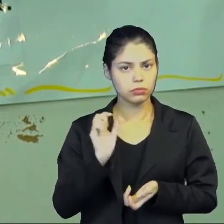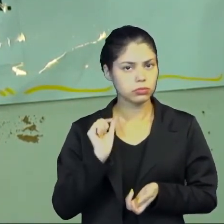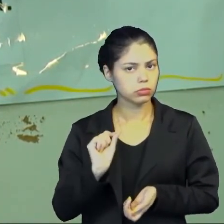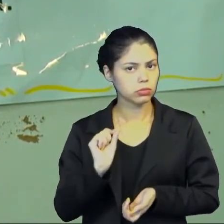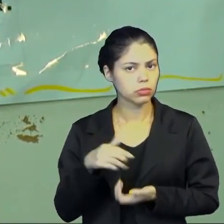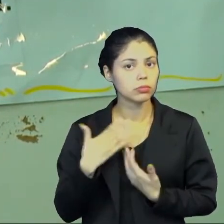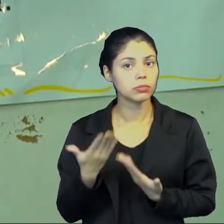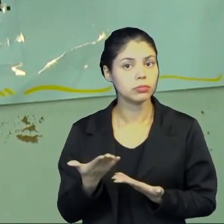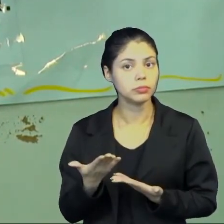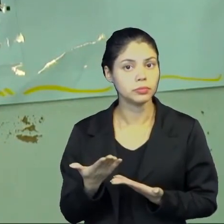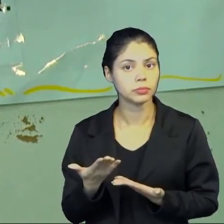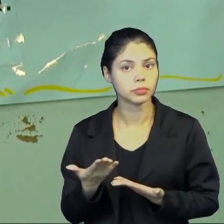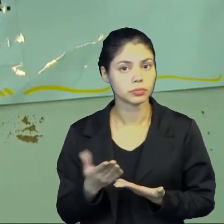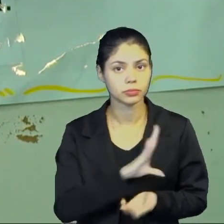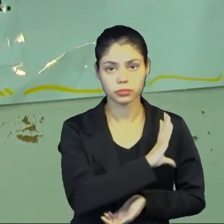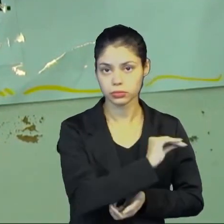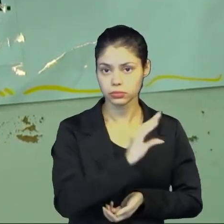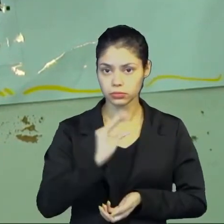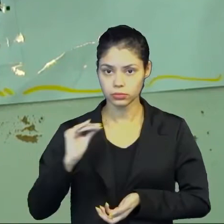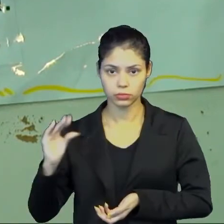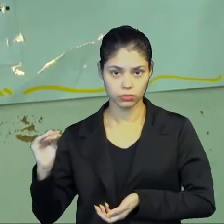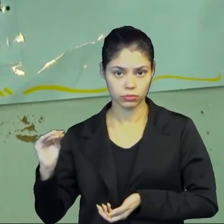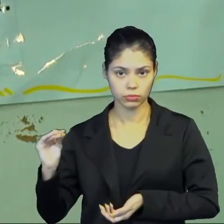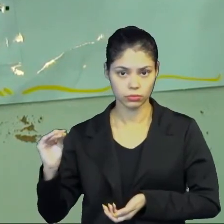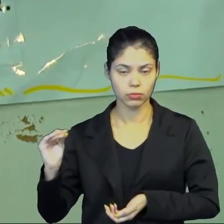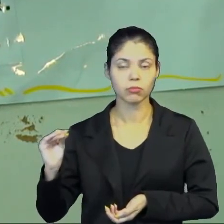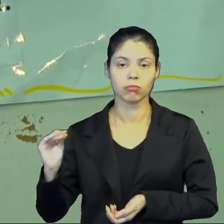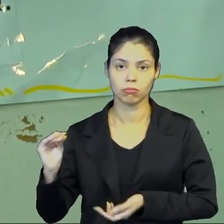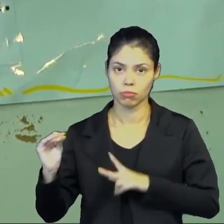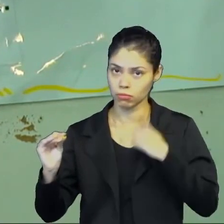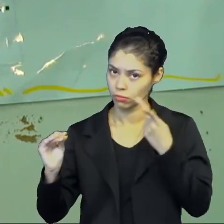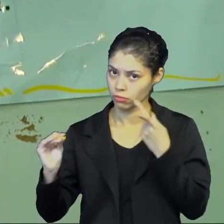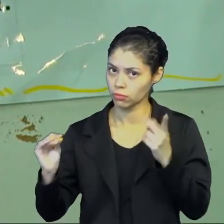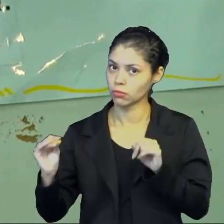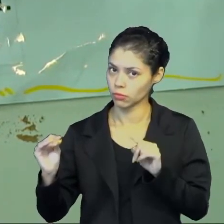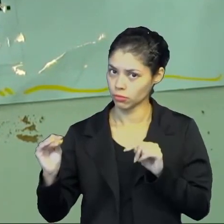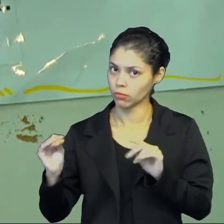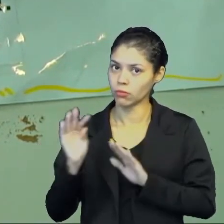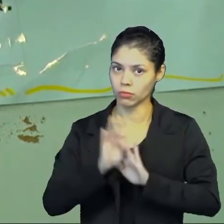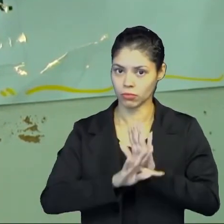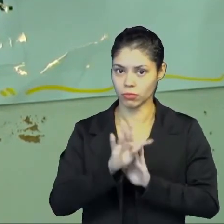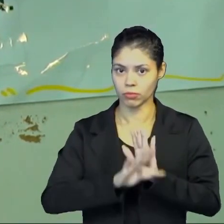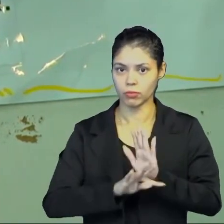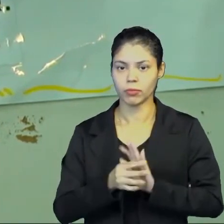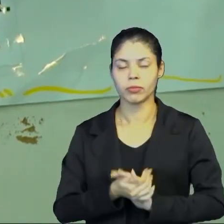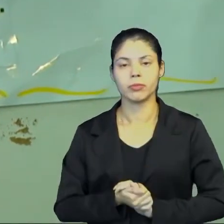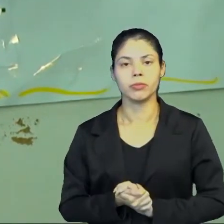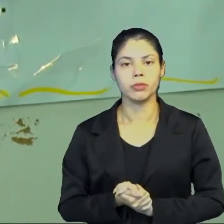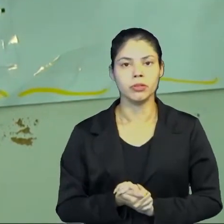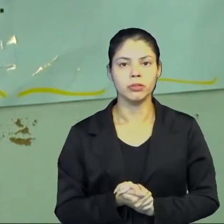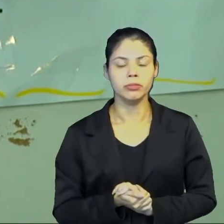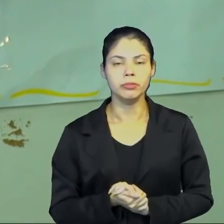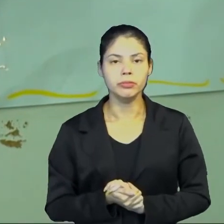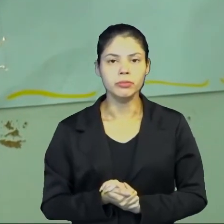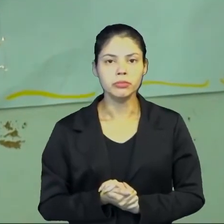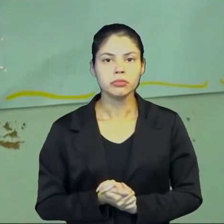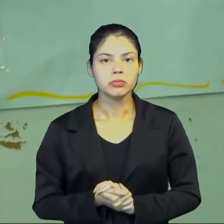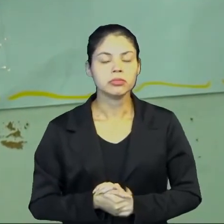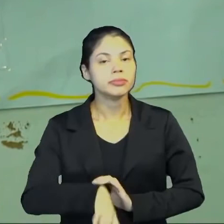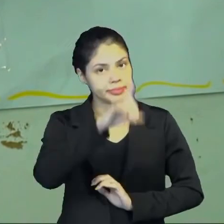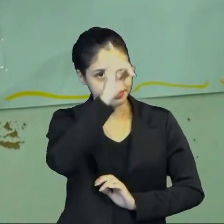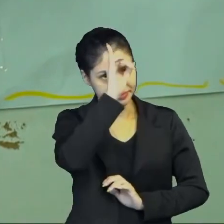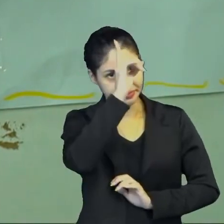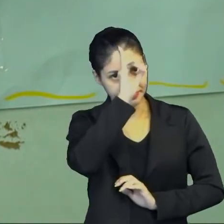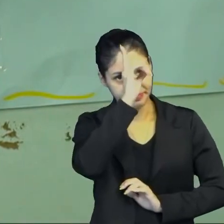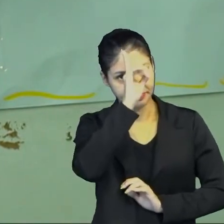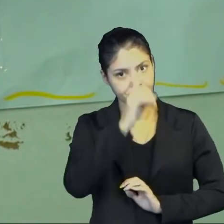aqui. A adolescente, falou sobre adolescente no texto, não foi? Fala sobre o